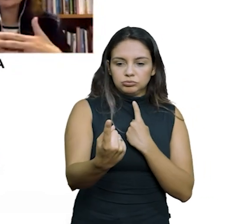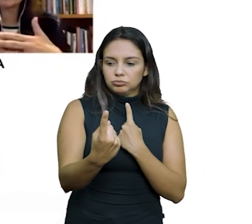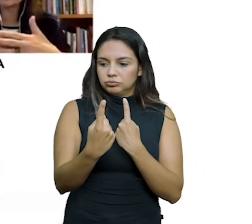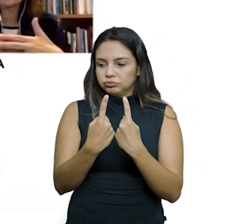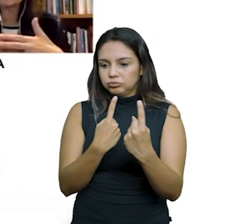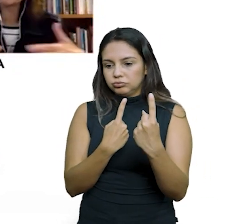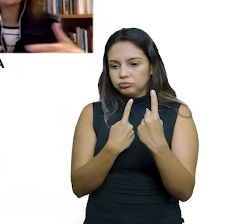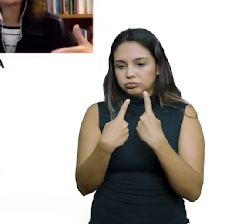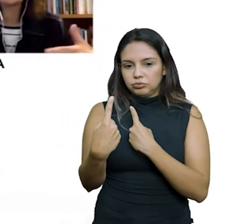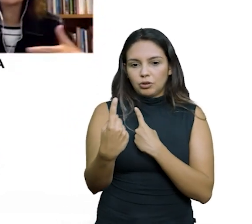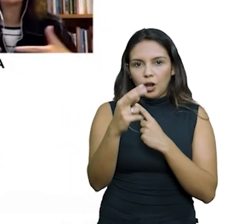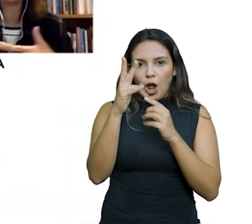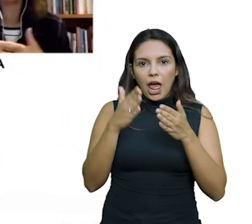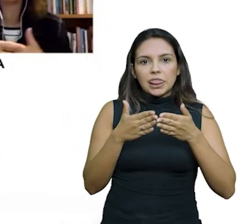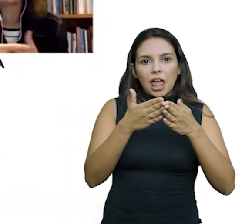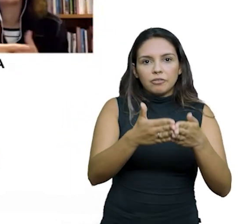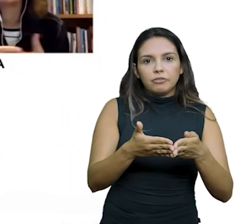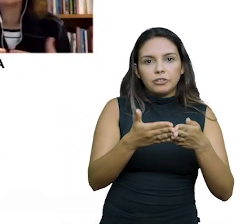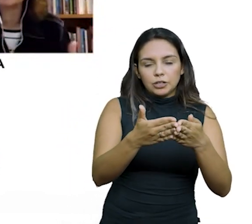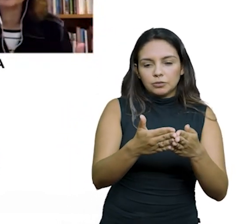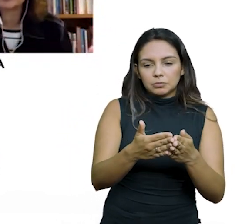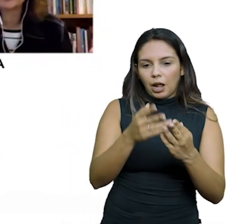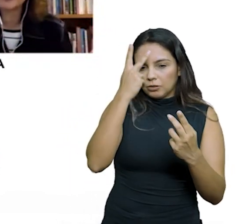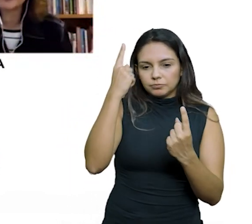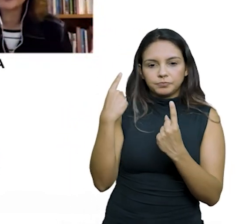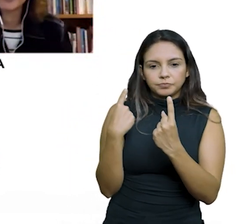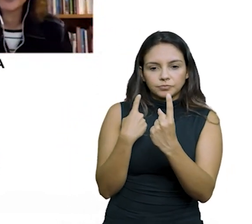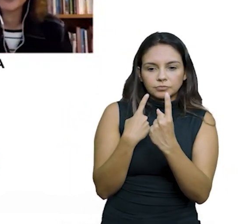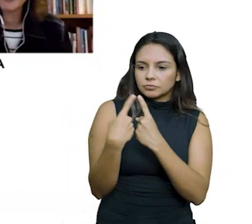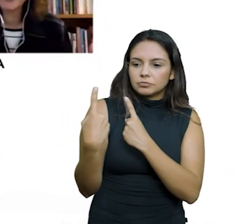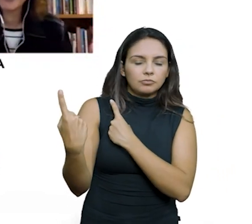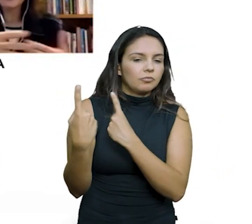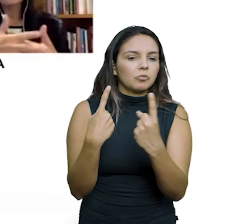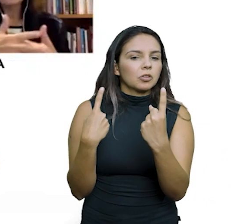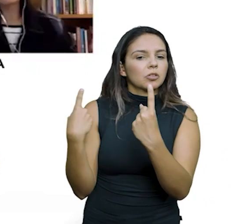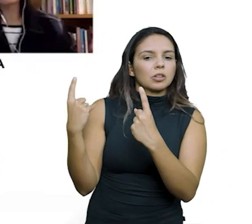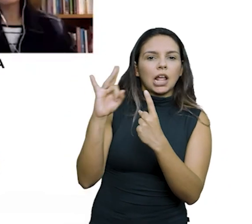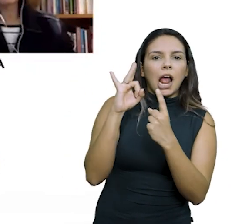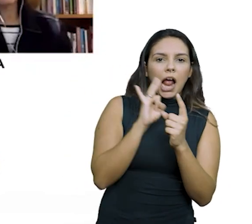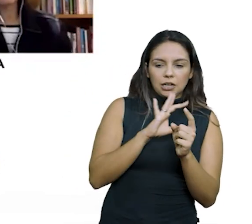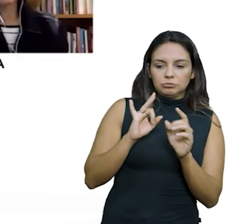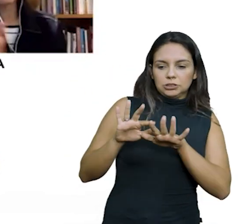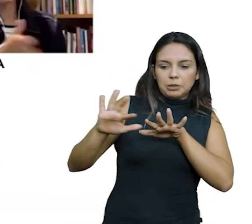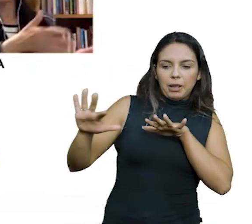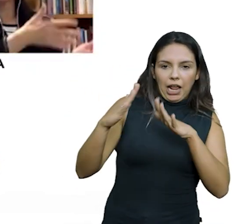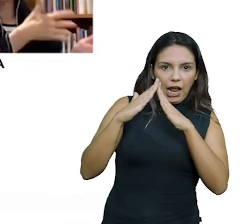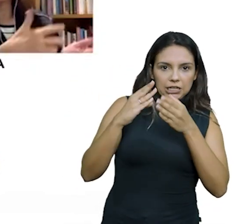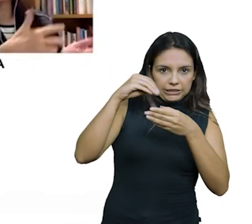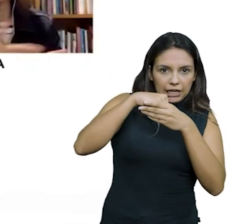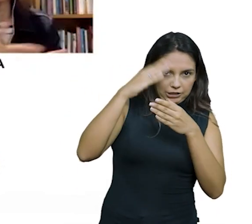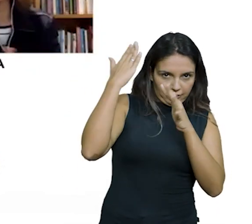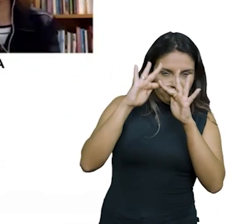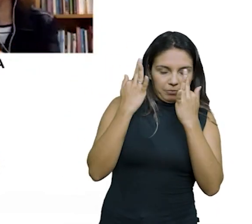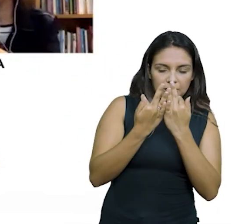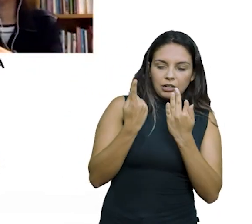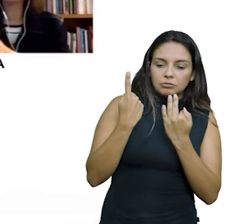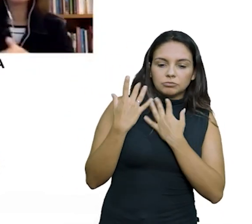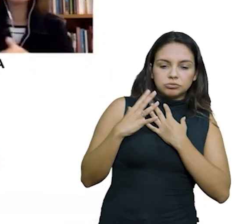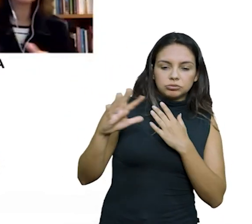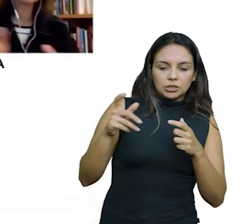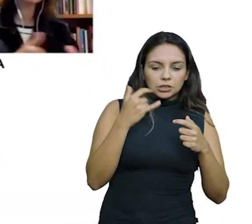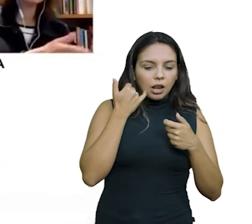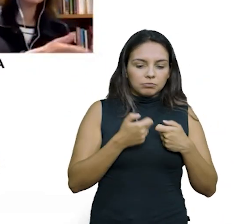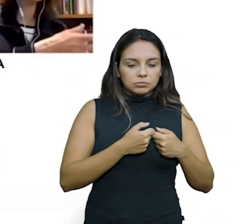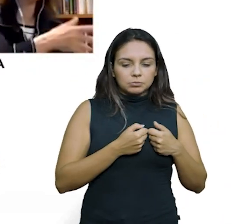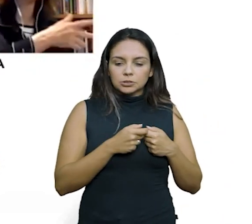como se fossem navios na noite. Bonito. Os navios ali, cada um com seu rumo, com seu plano de Cada navegação. um no